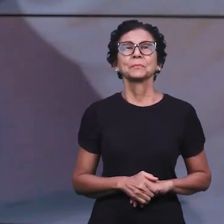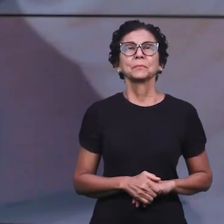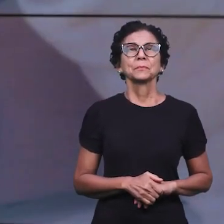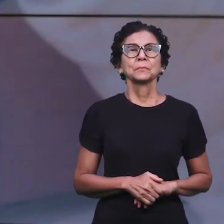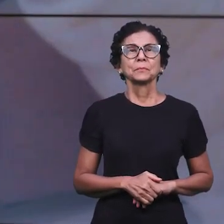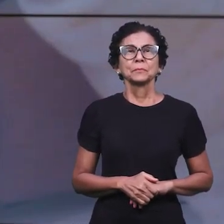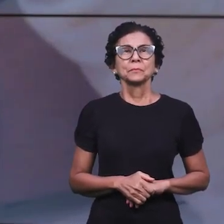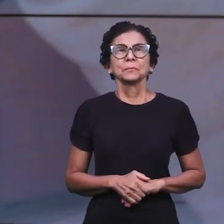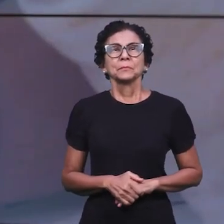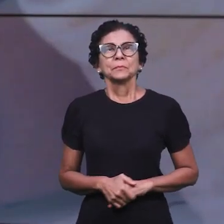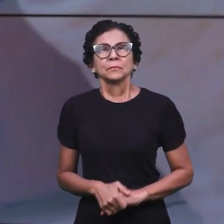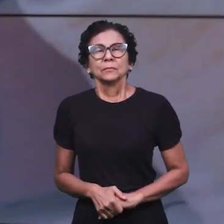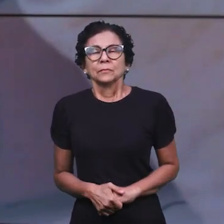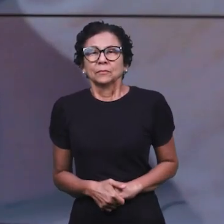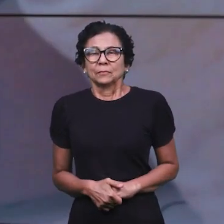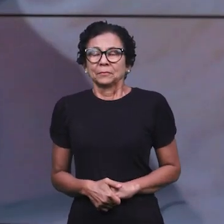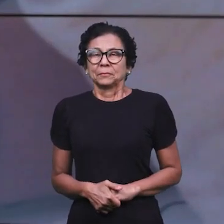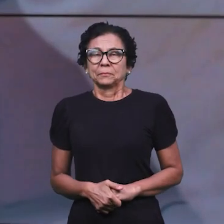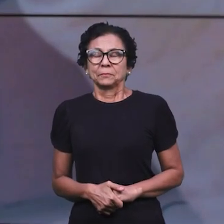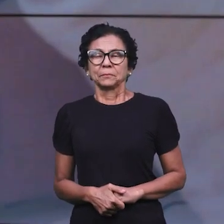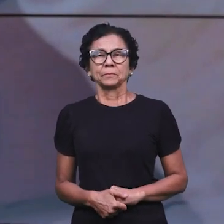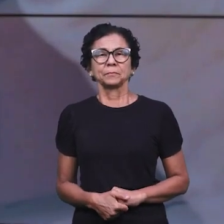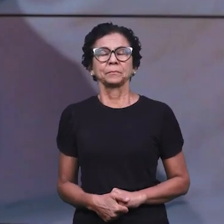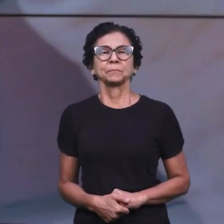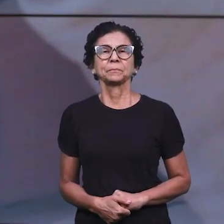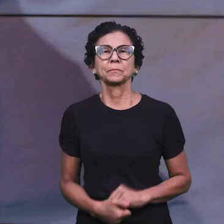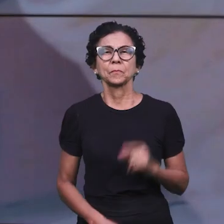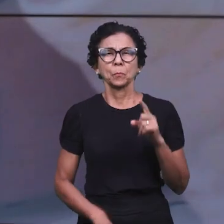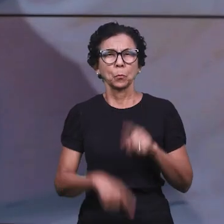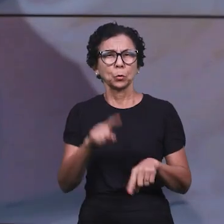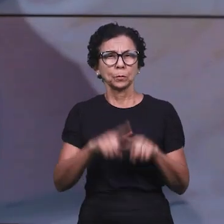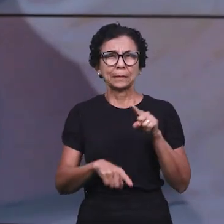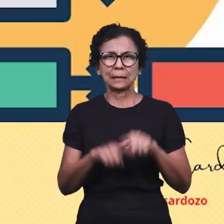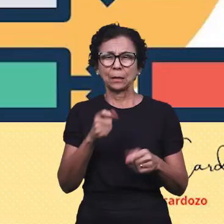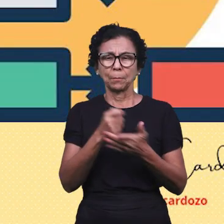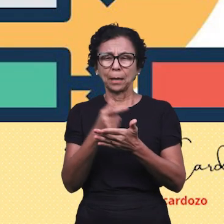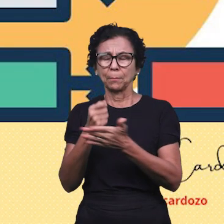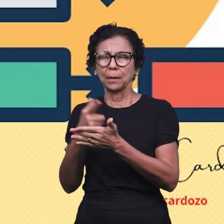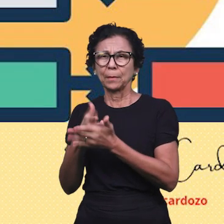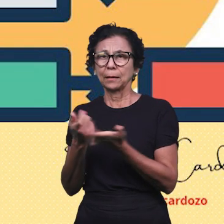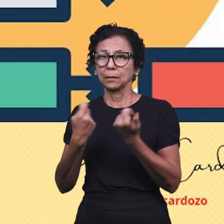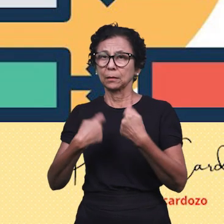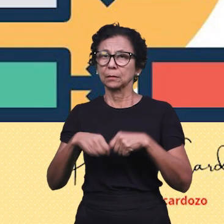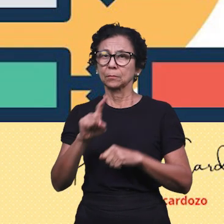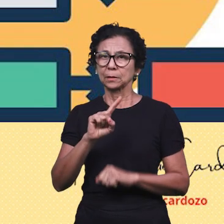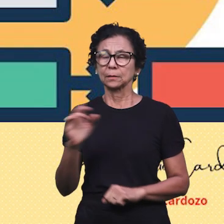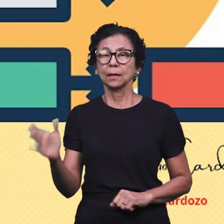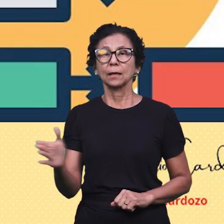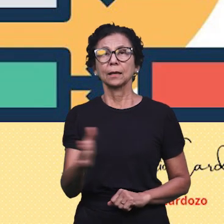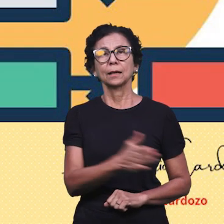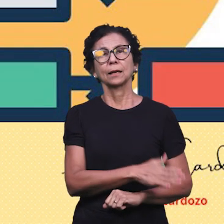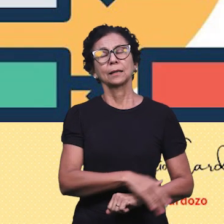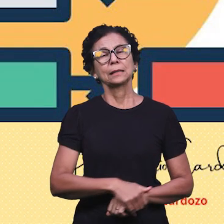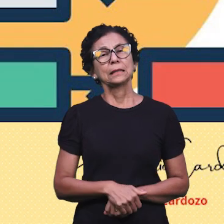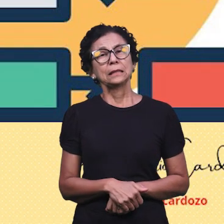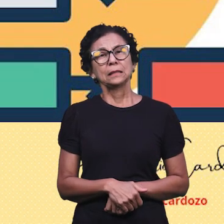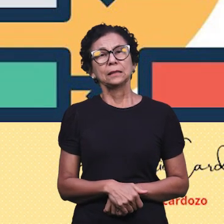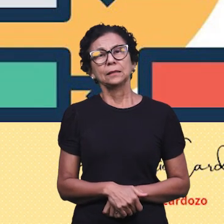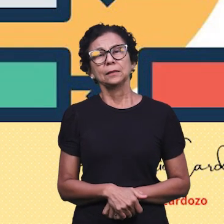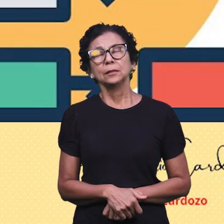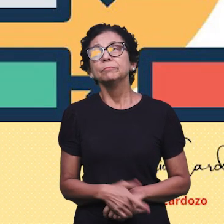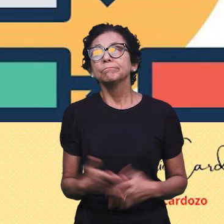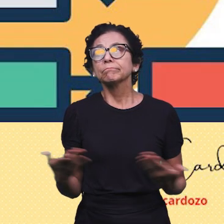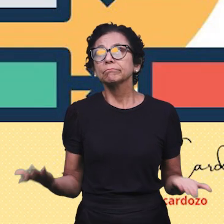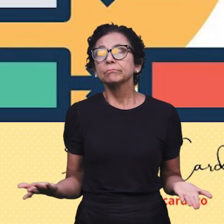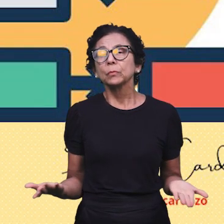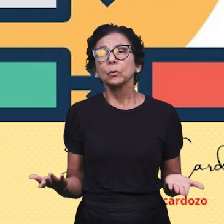terceiro erro, o excesso de material, tá? Avançando aqui, ó, não ter um plano de estudos, tá? Eu